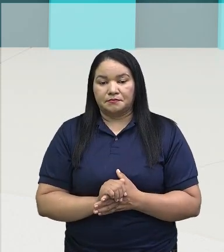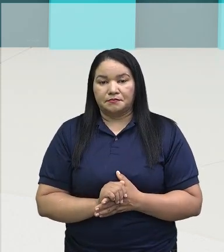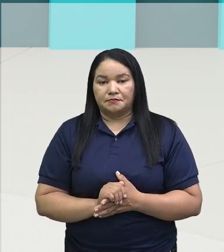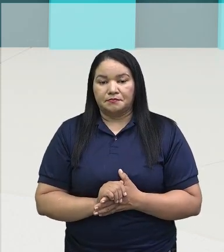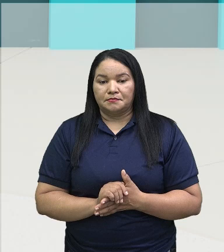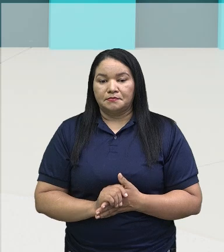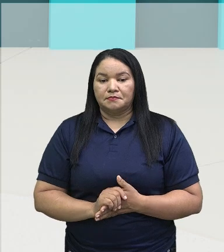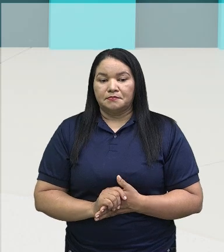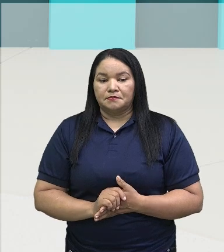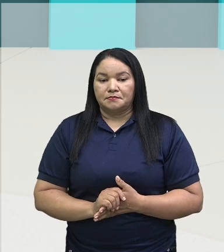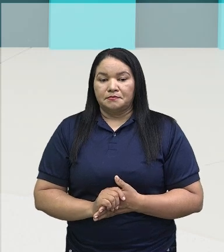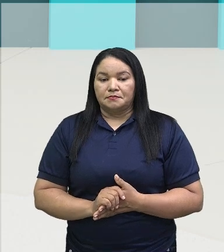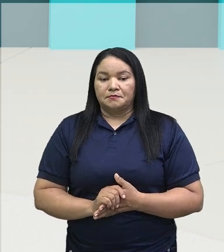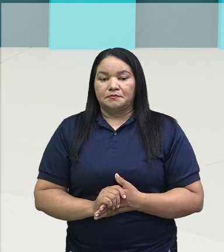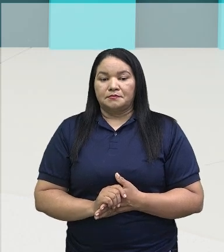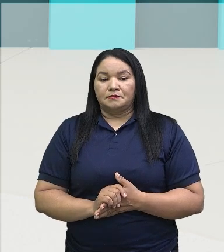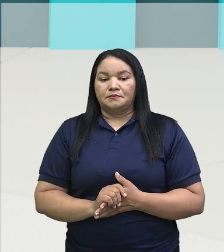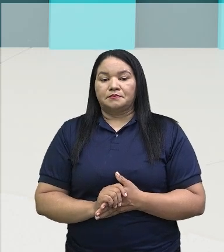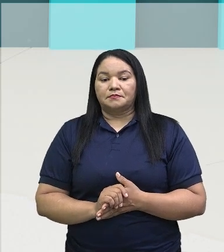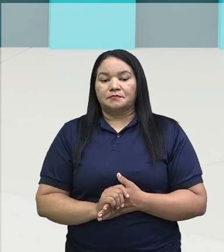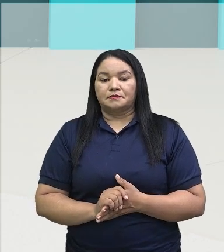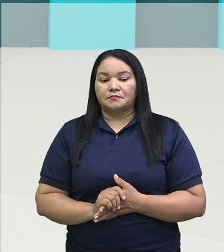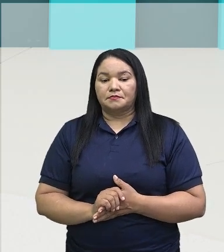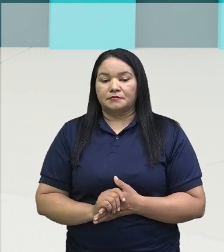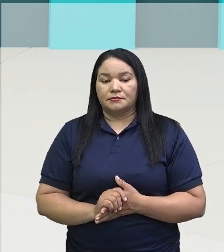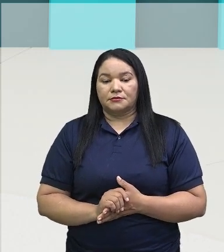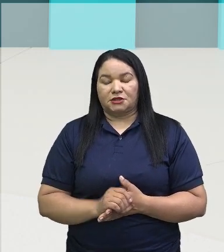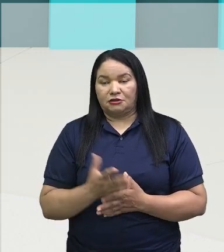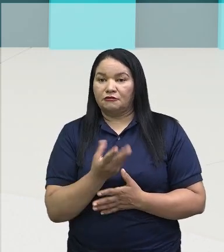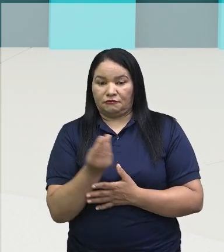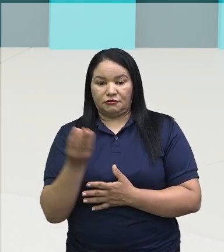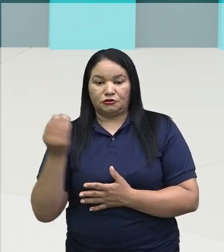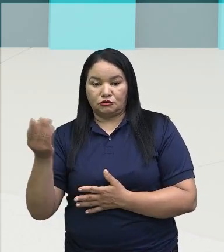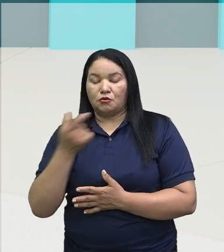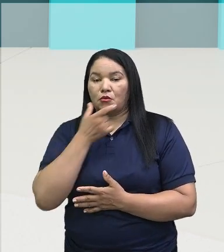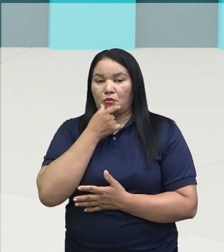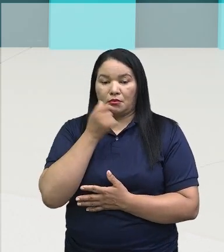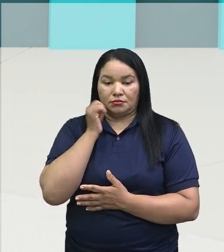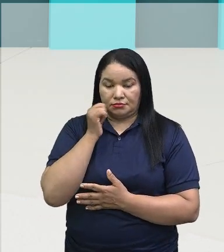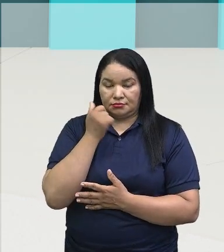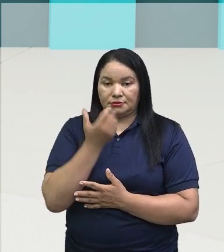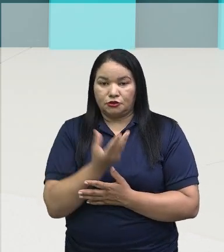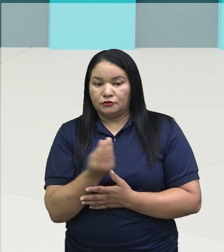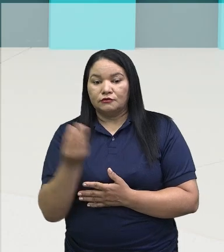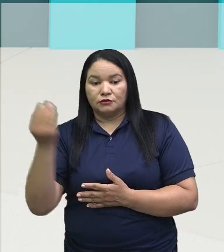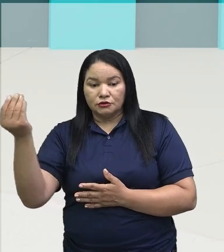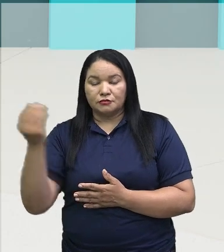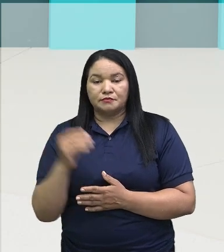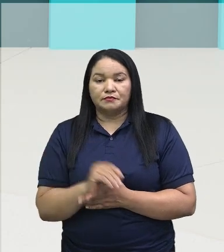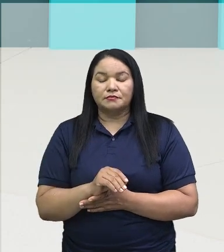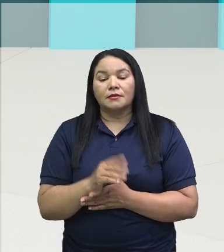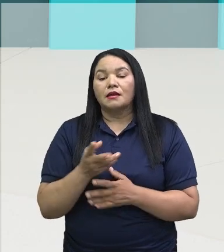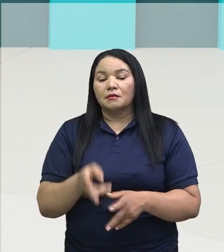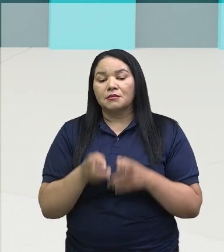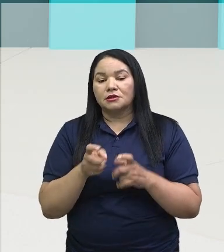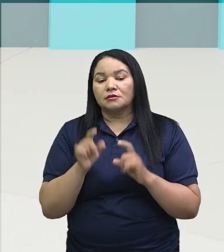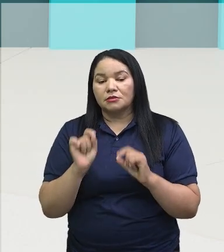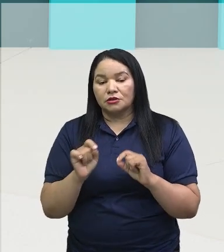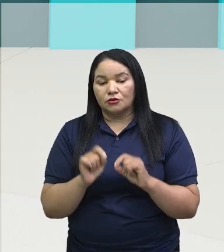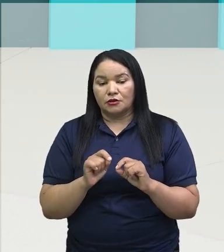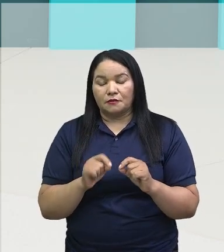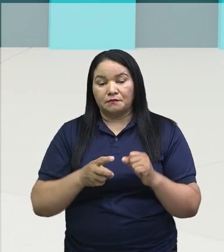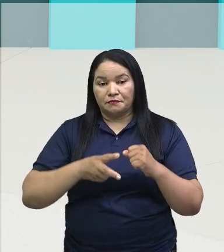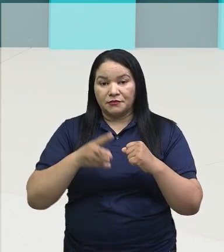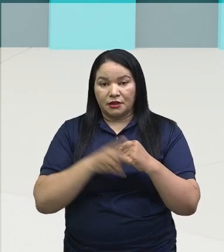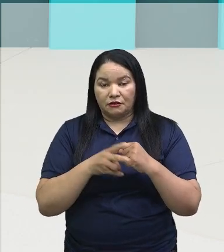Pode colocar. Viajarão o rapaz e a moça. Observem, olha, ele vem,